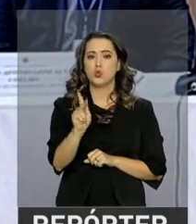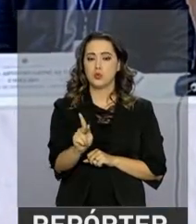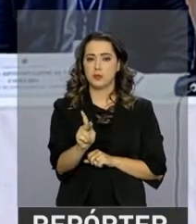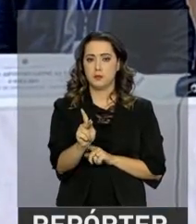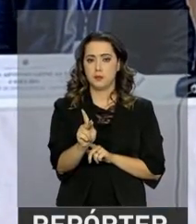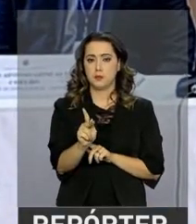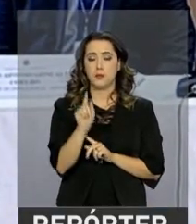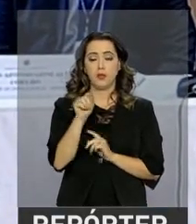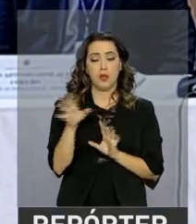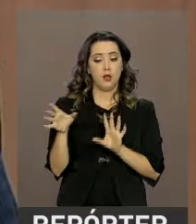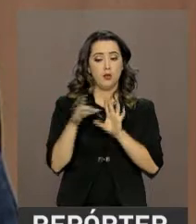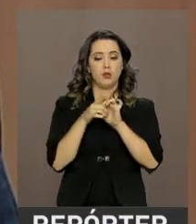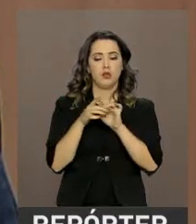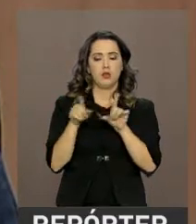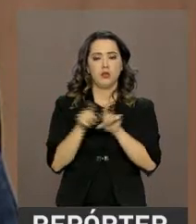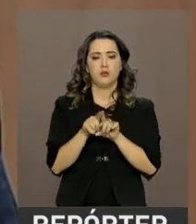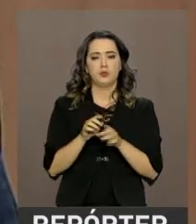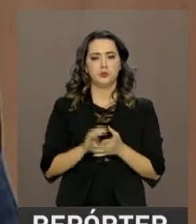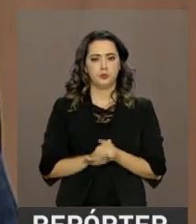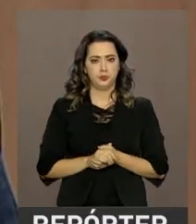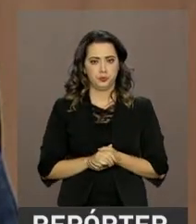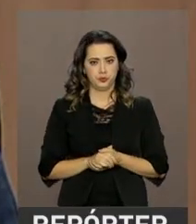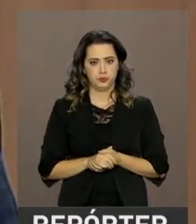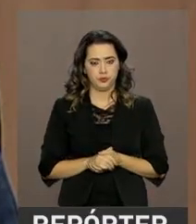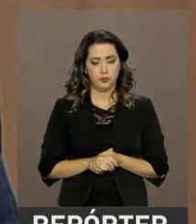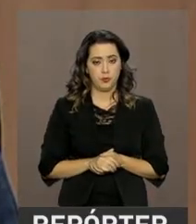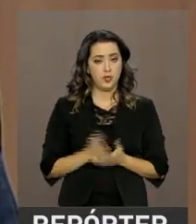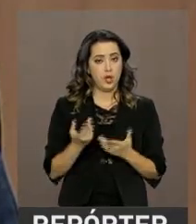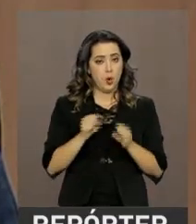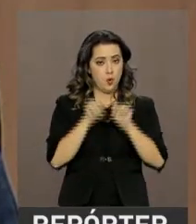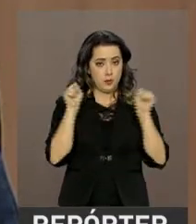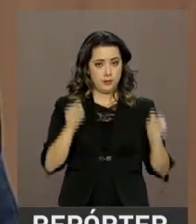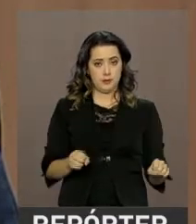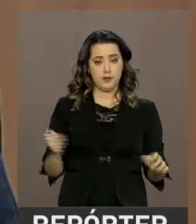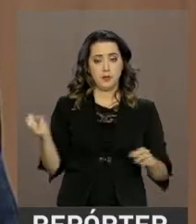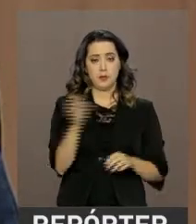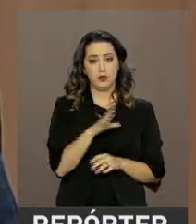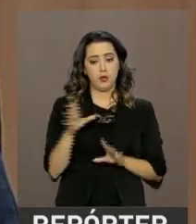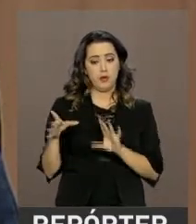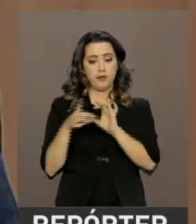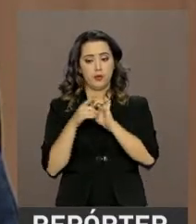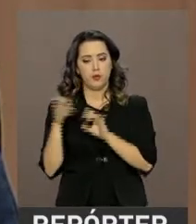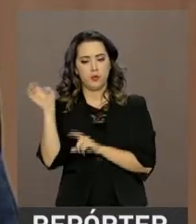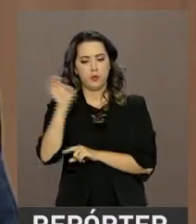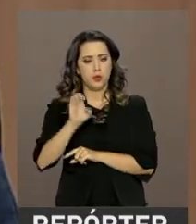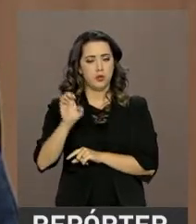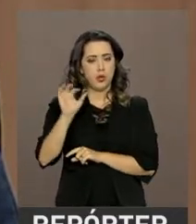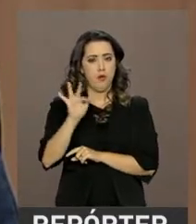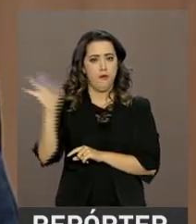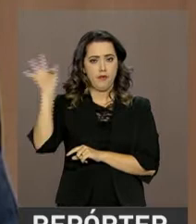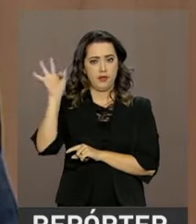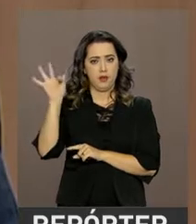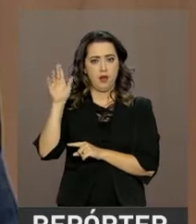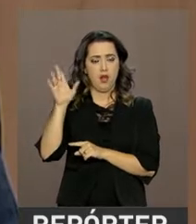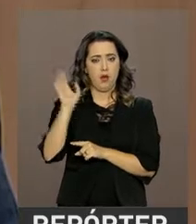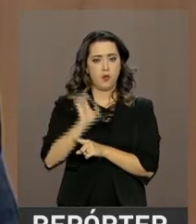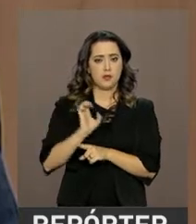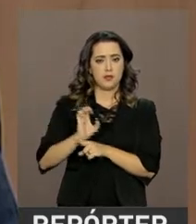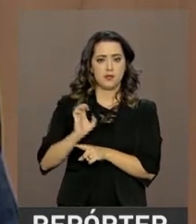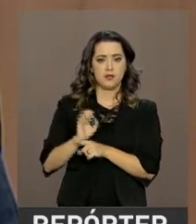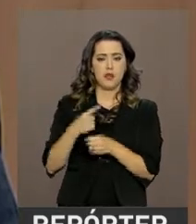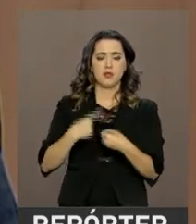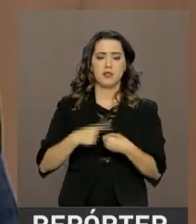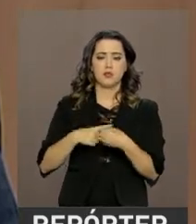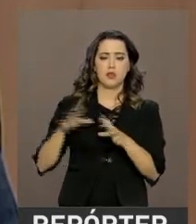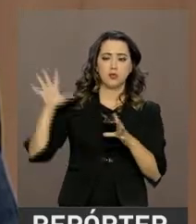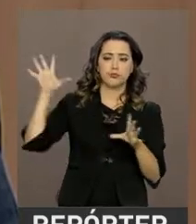cada vez mais frequentes. Ele integra a União, os estados e todos os municípios dentro de uma arquitetura e